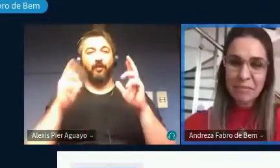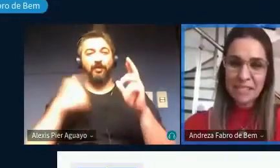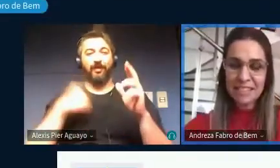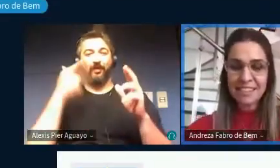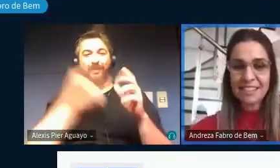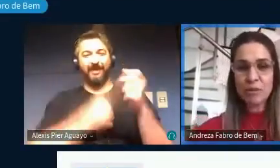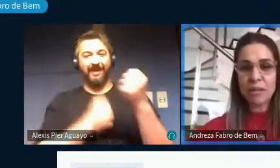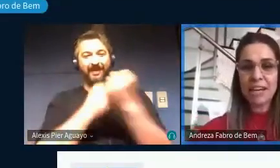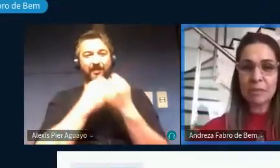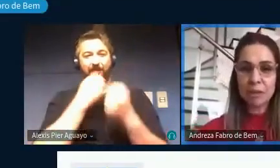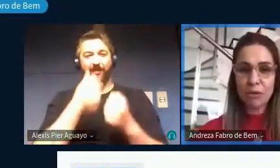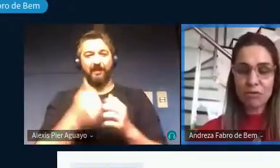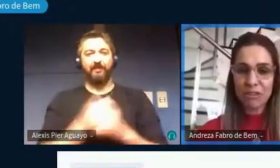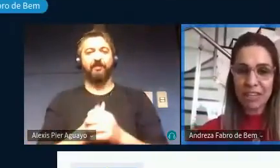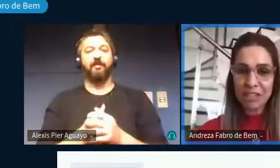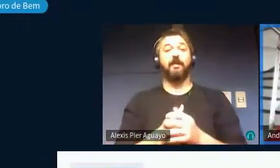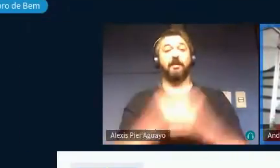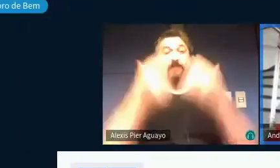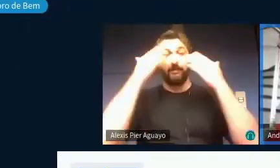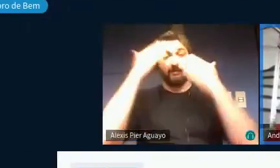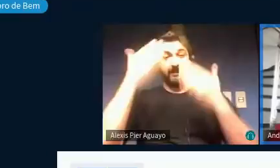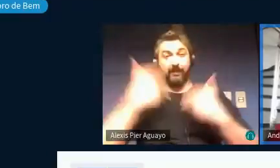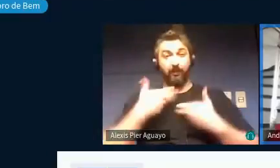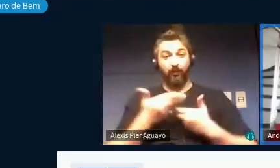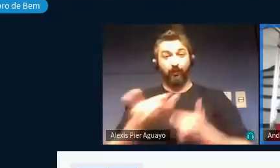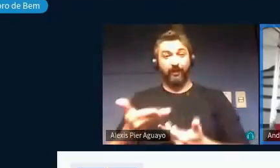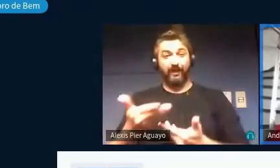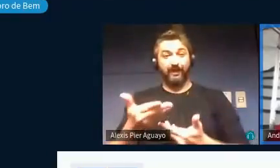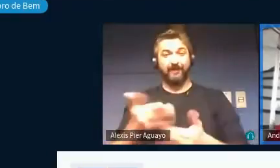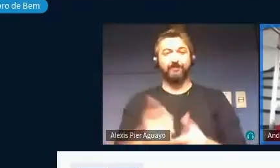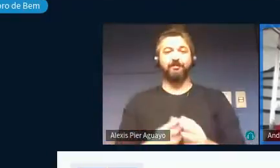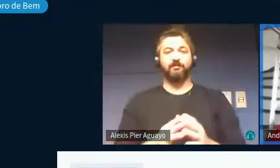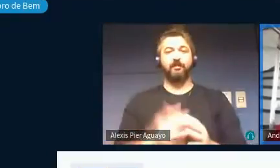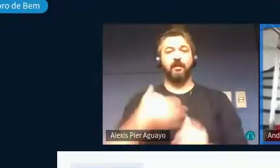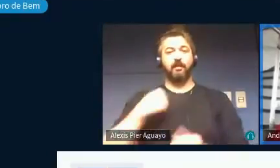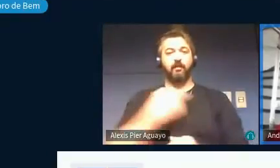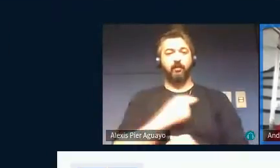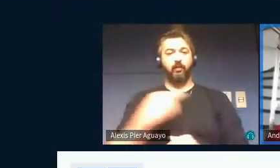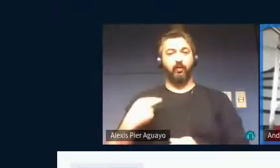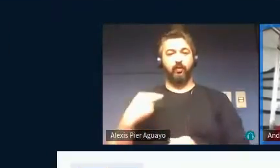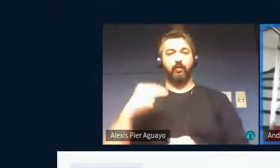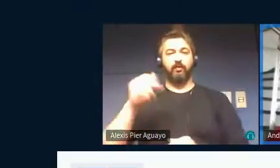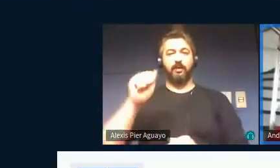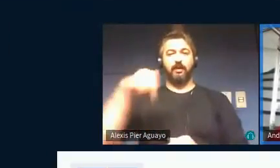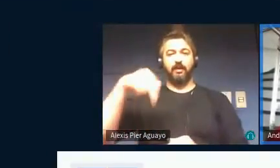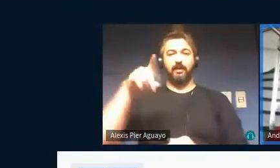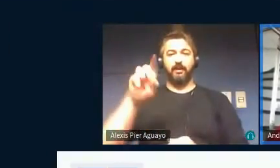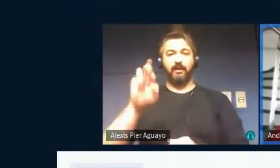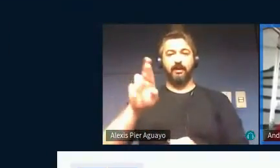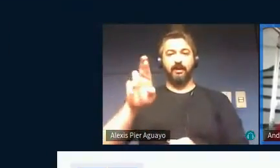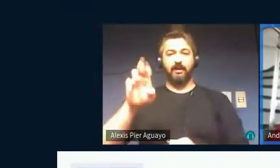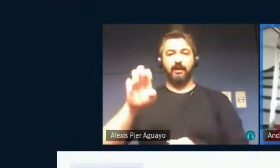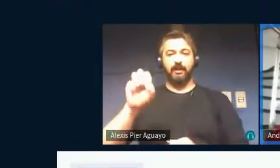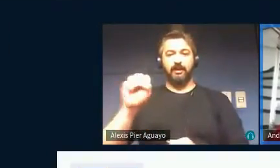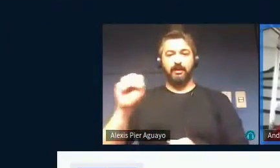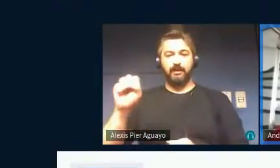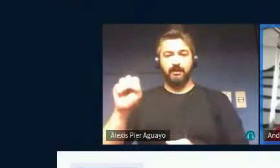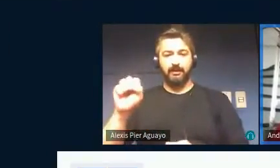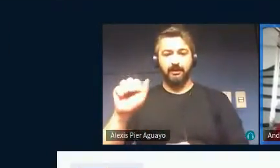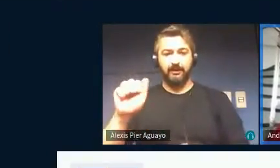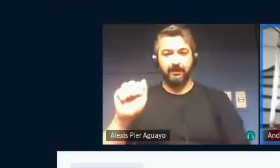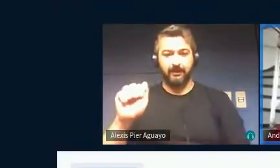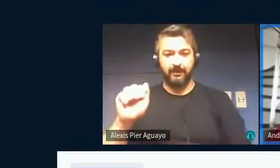pela apresentação, obrigada pelo convite. Eu me chamo Andresa de Bem, sou professora do Departamento de